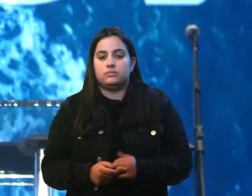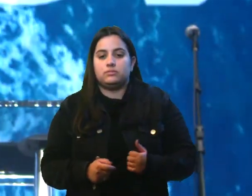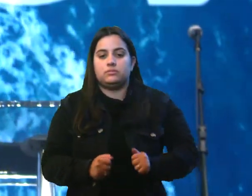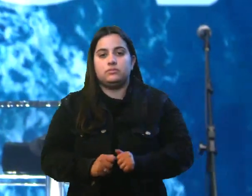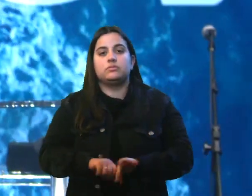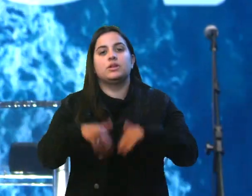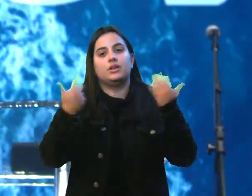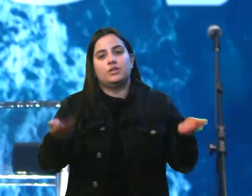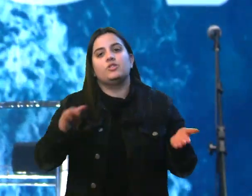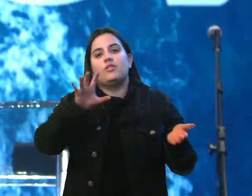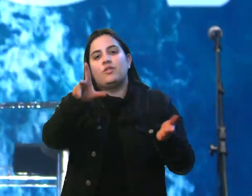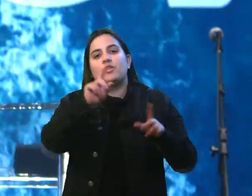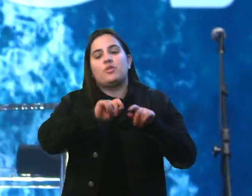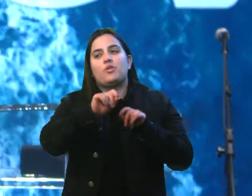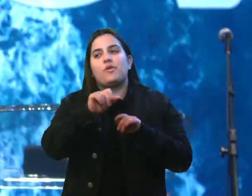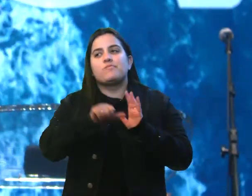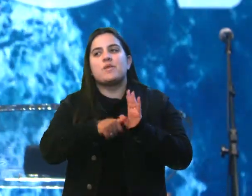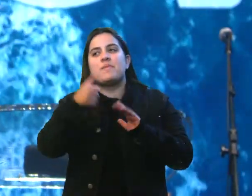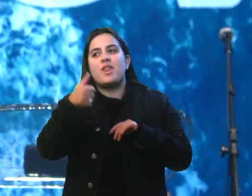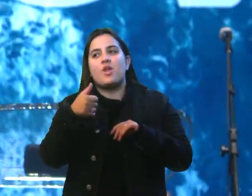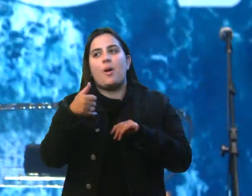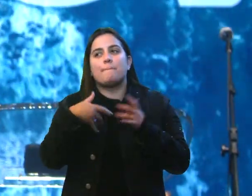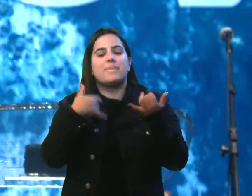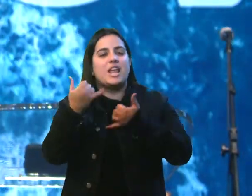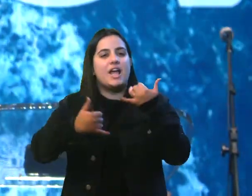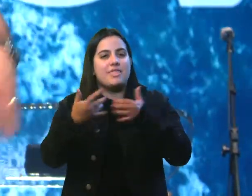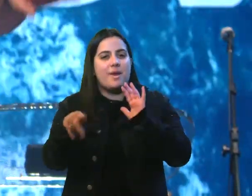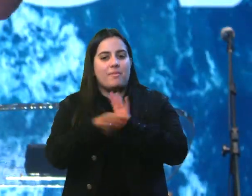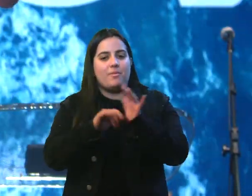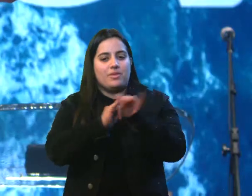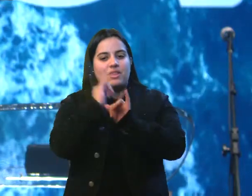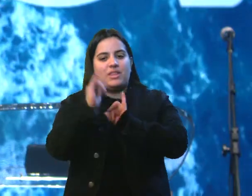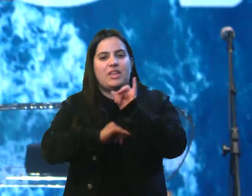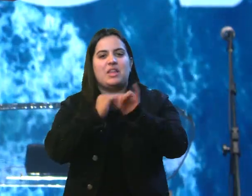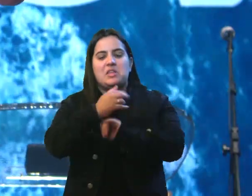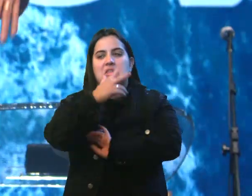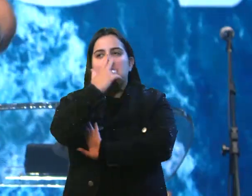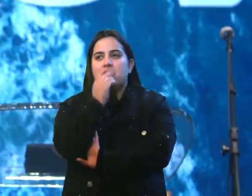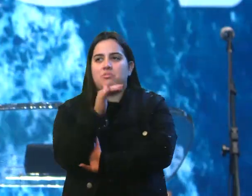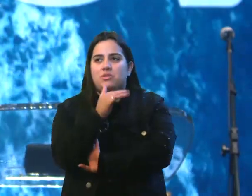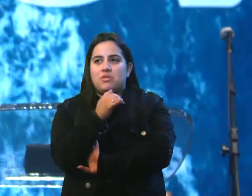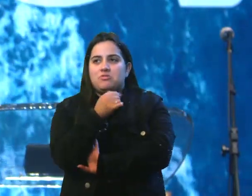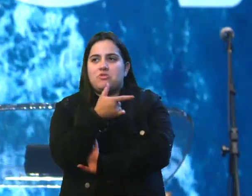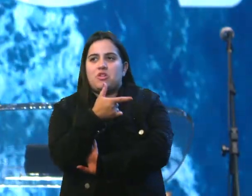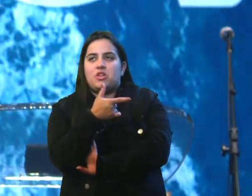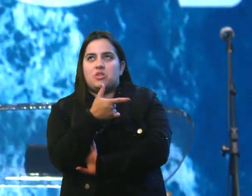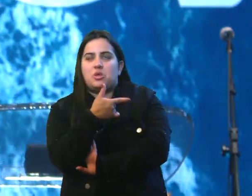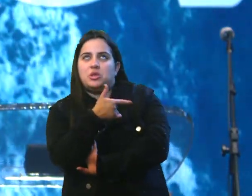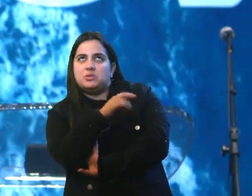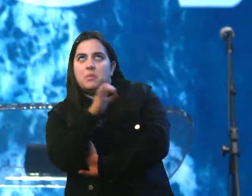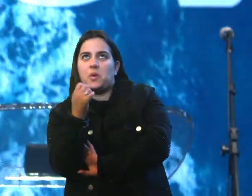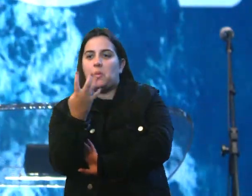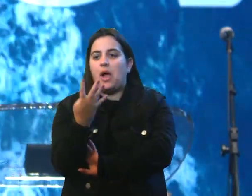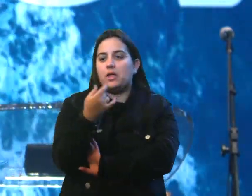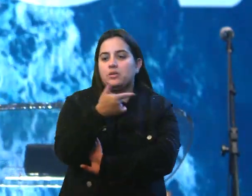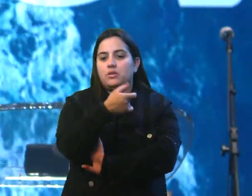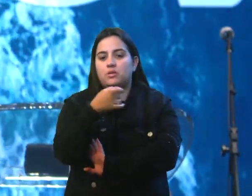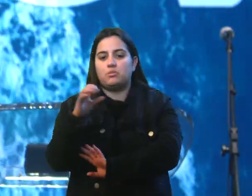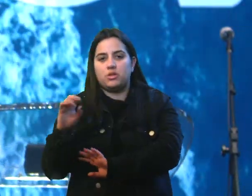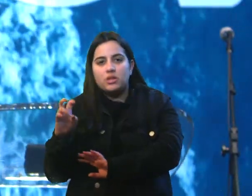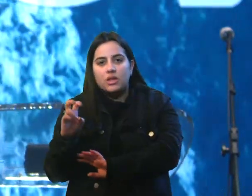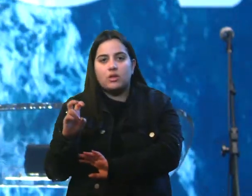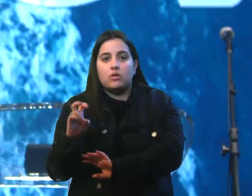Isso foi um dos primeiros memes que saíram na internet. Cerca de 2004, 2005. O